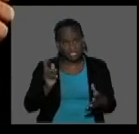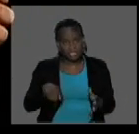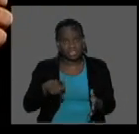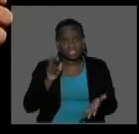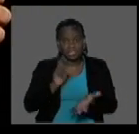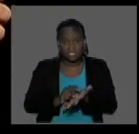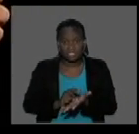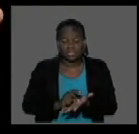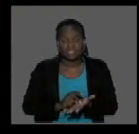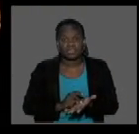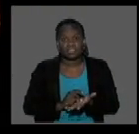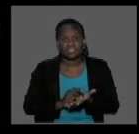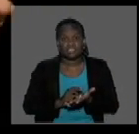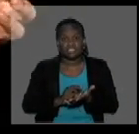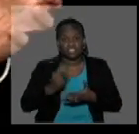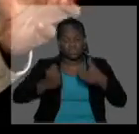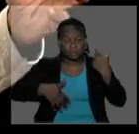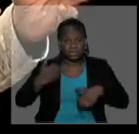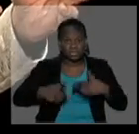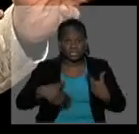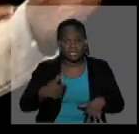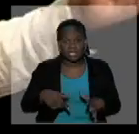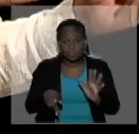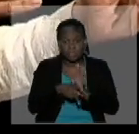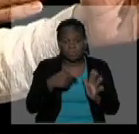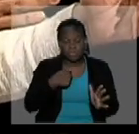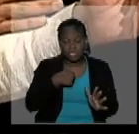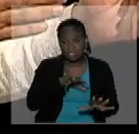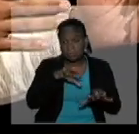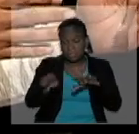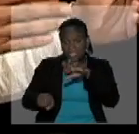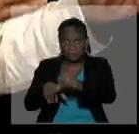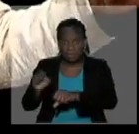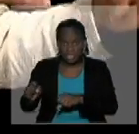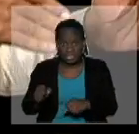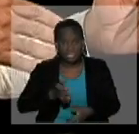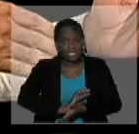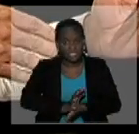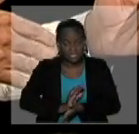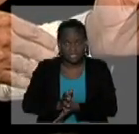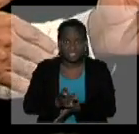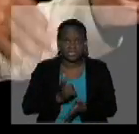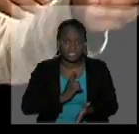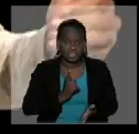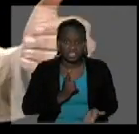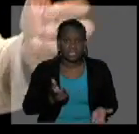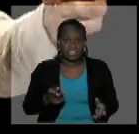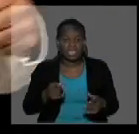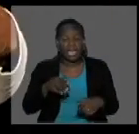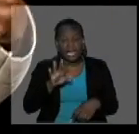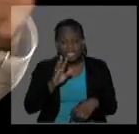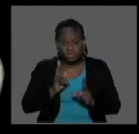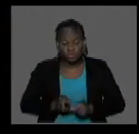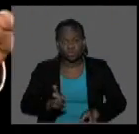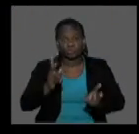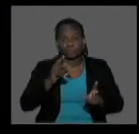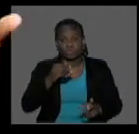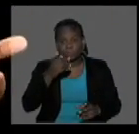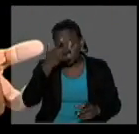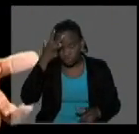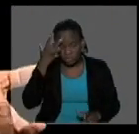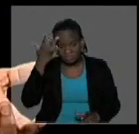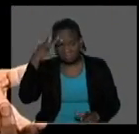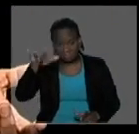é uma alegação colonialista, racista e que sustenta, alimenta